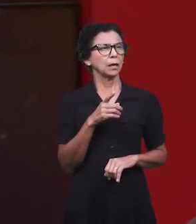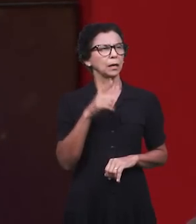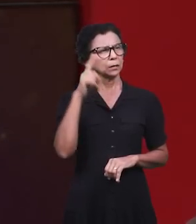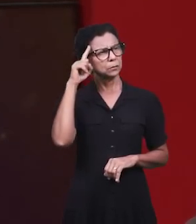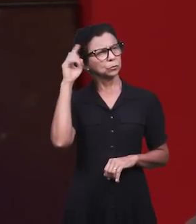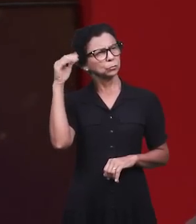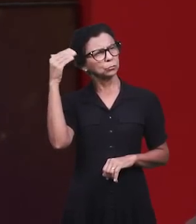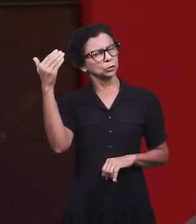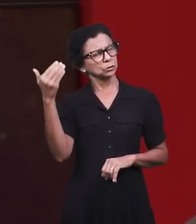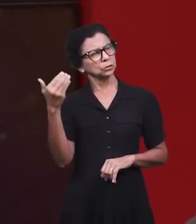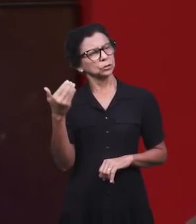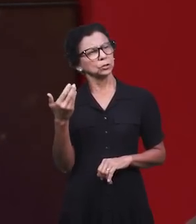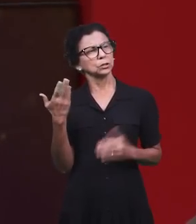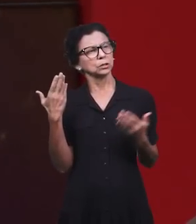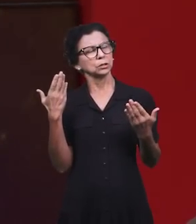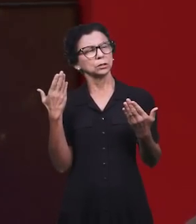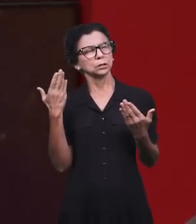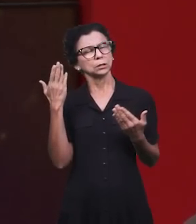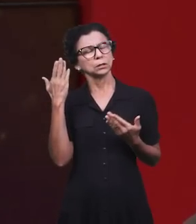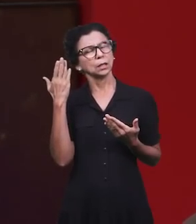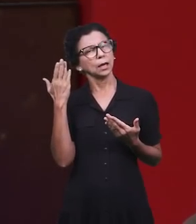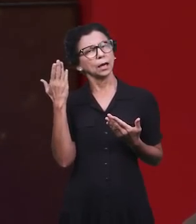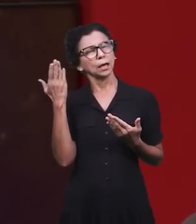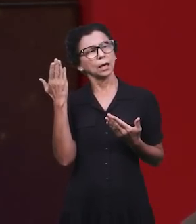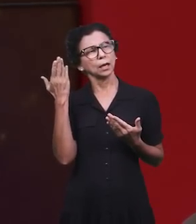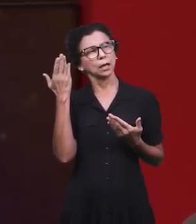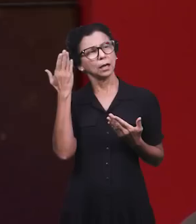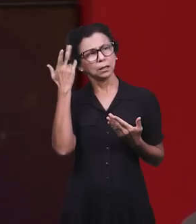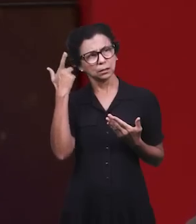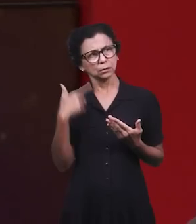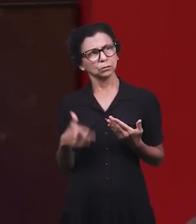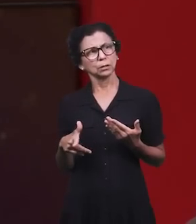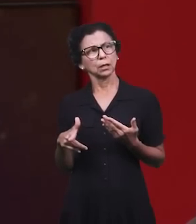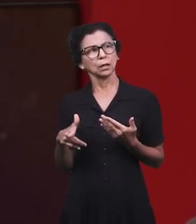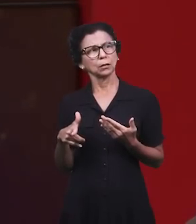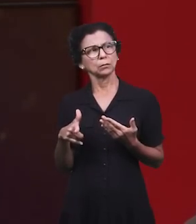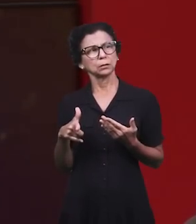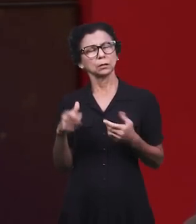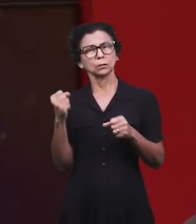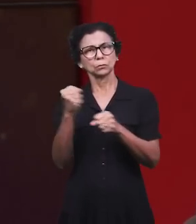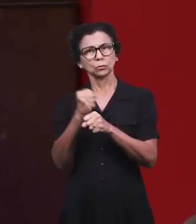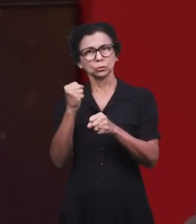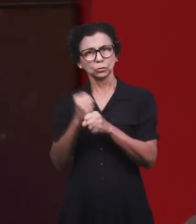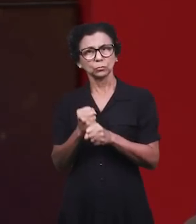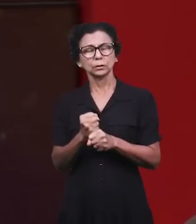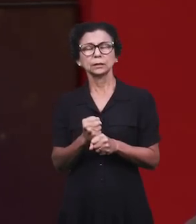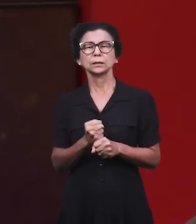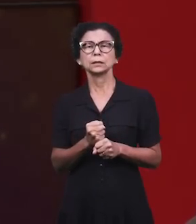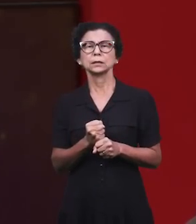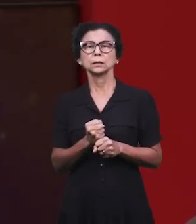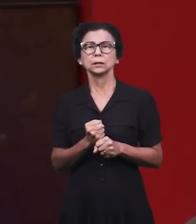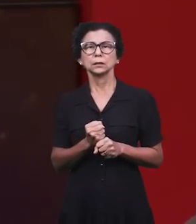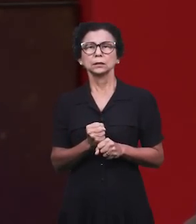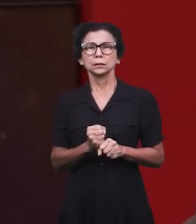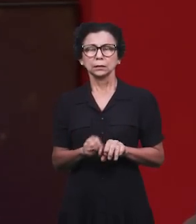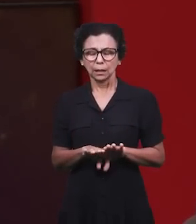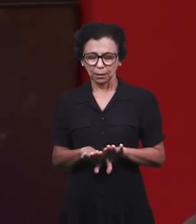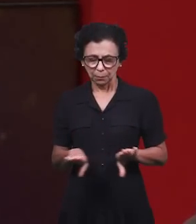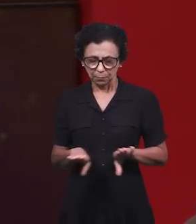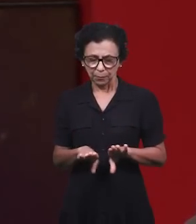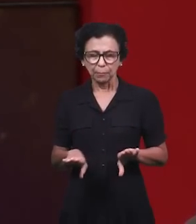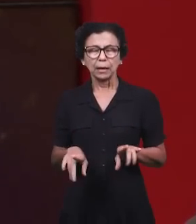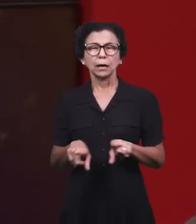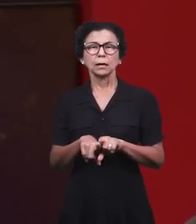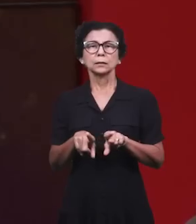de construção, reconstrução, e em muitas oportunidades, inclusive, nós vamos observar na palavra o surgimento